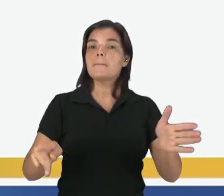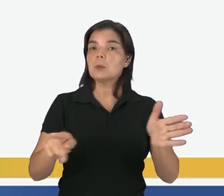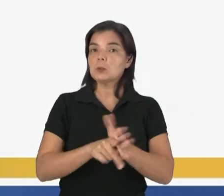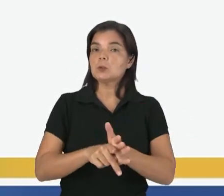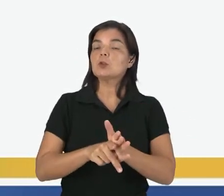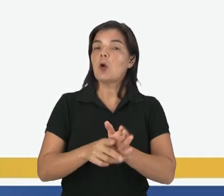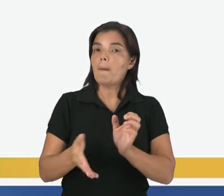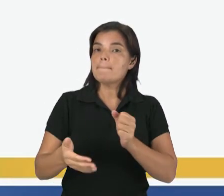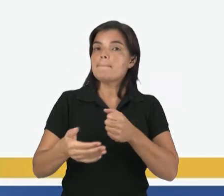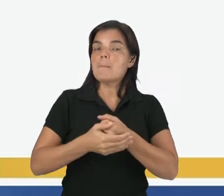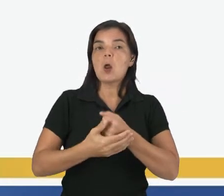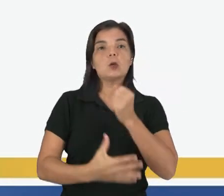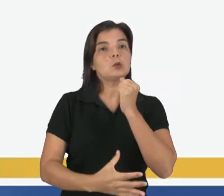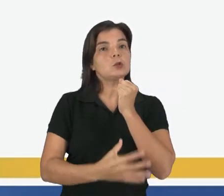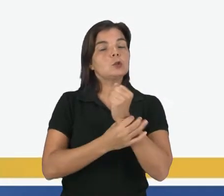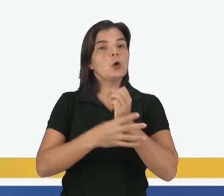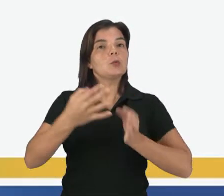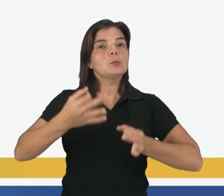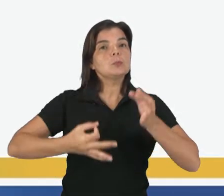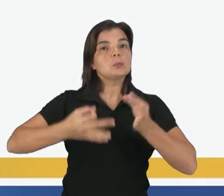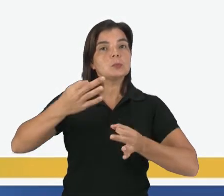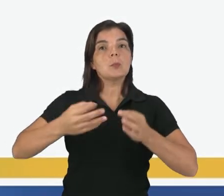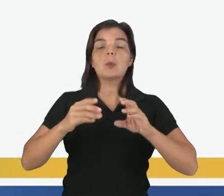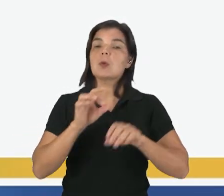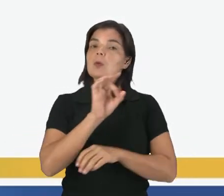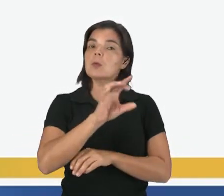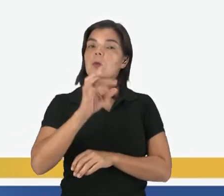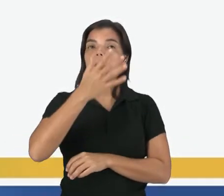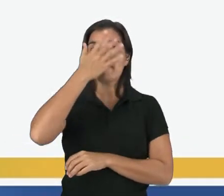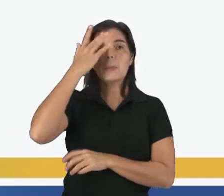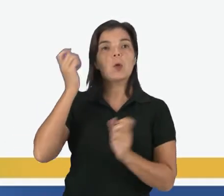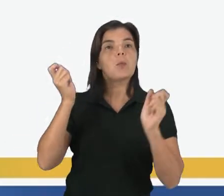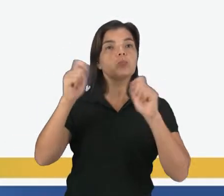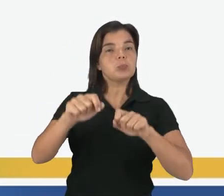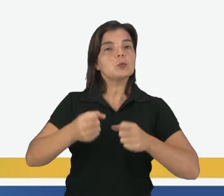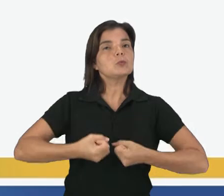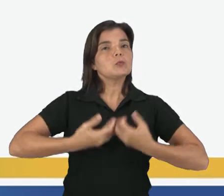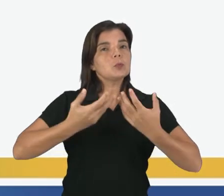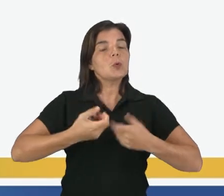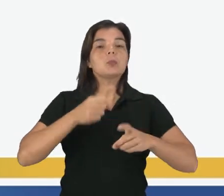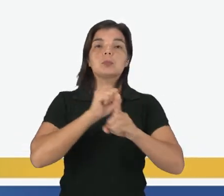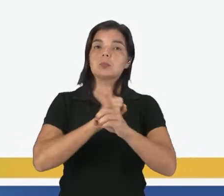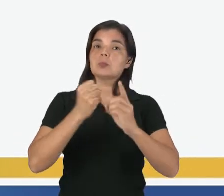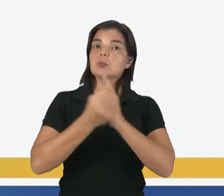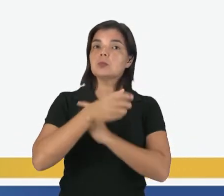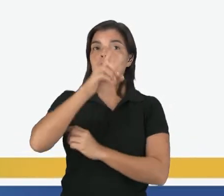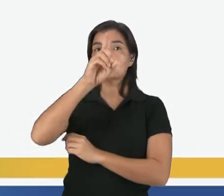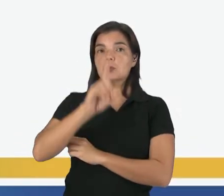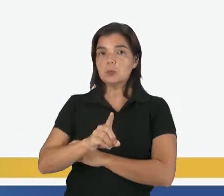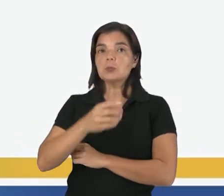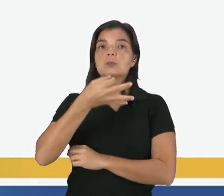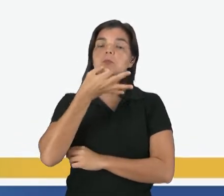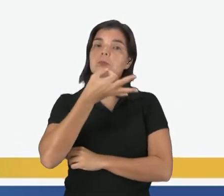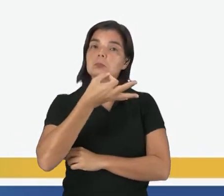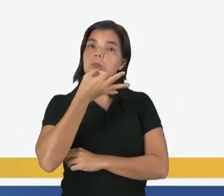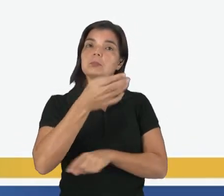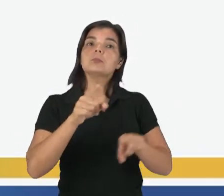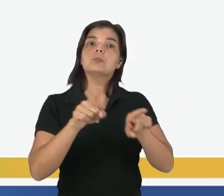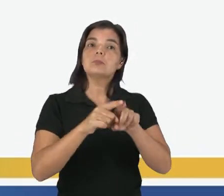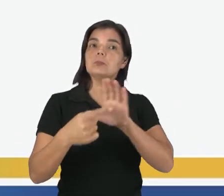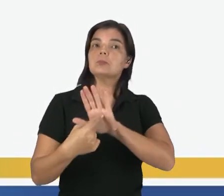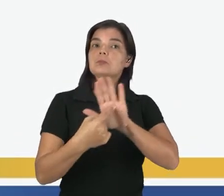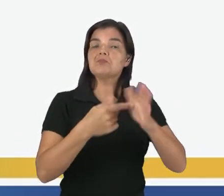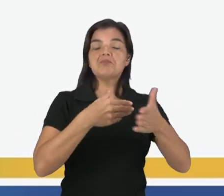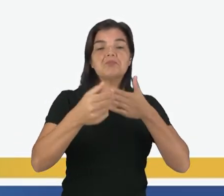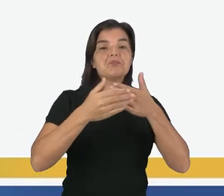na proteção jurídica de um espaço para que cada indivíduo possa se exprimir socialmente e no direito de se